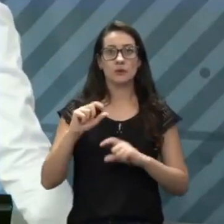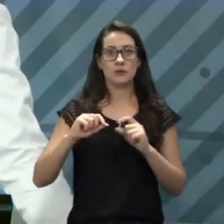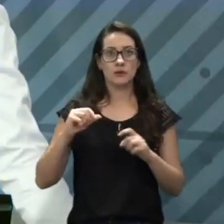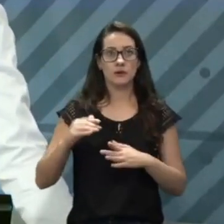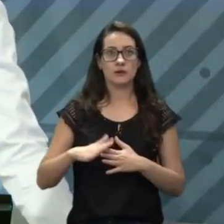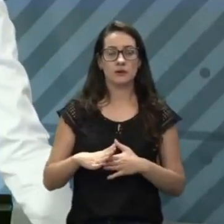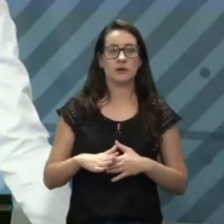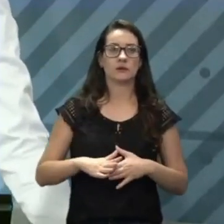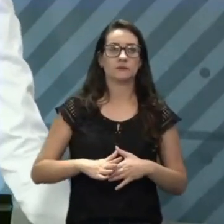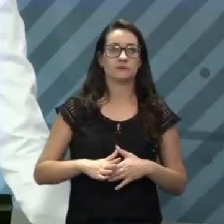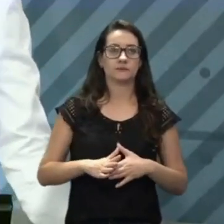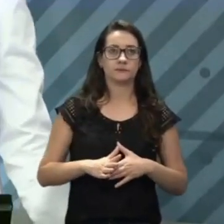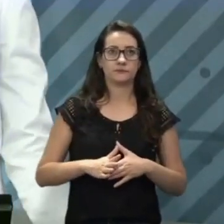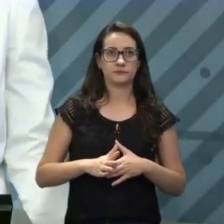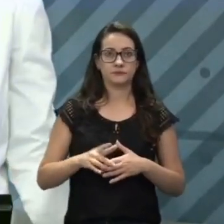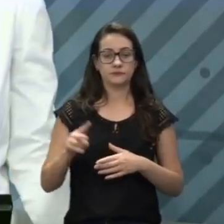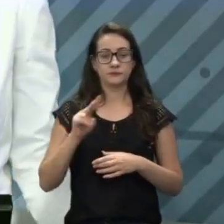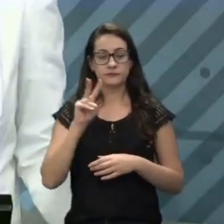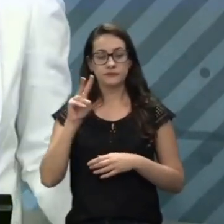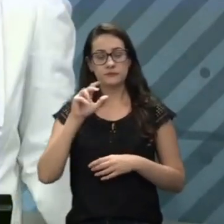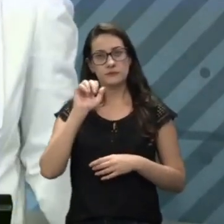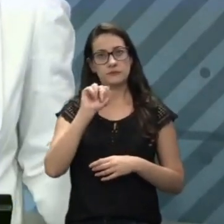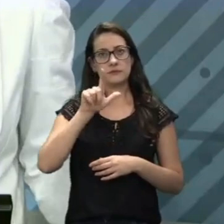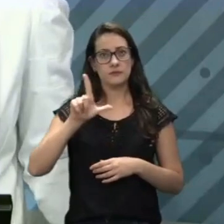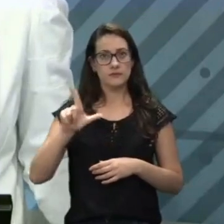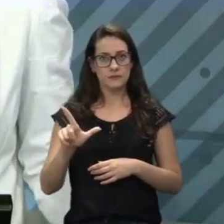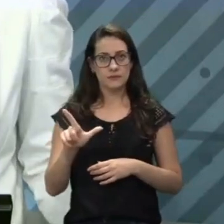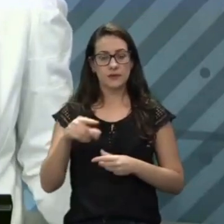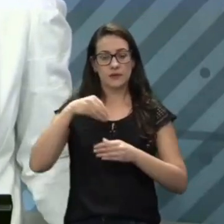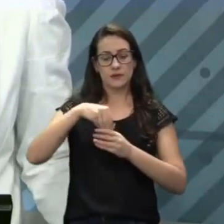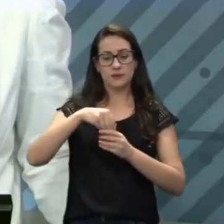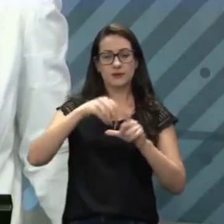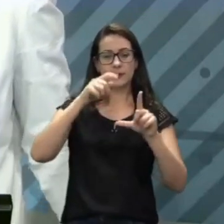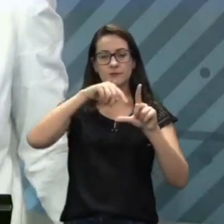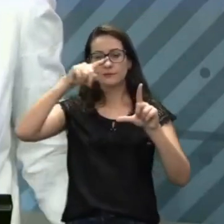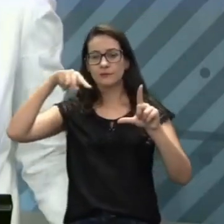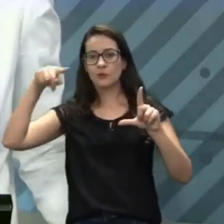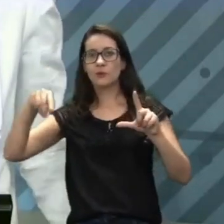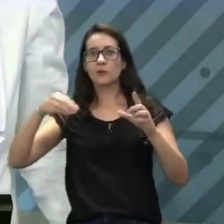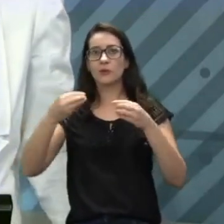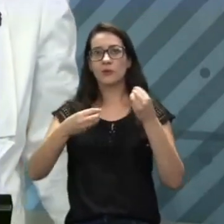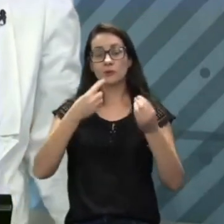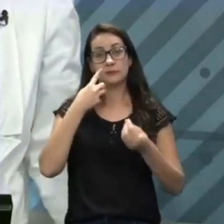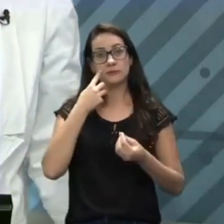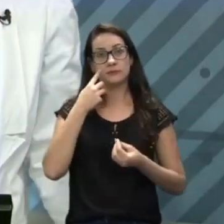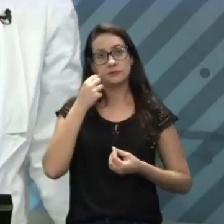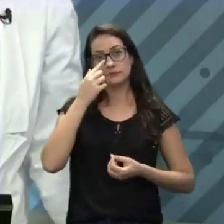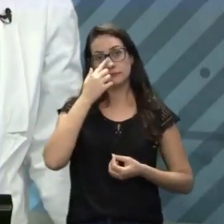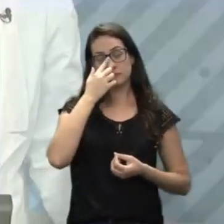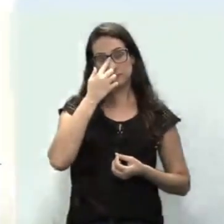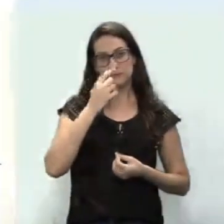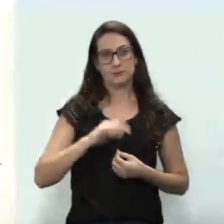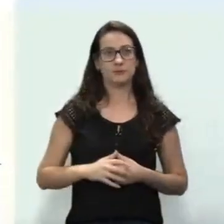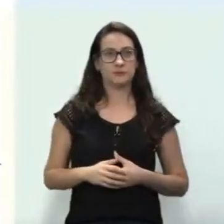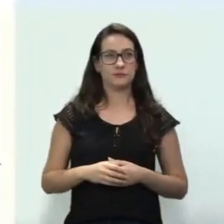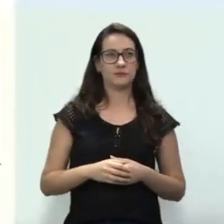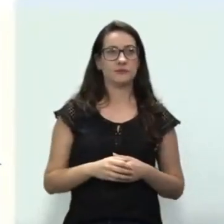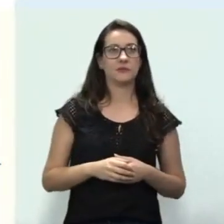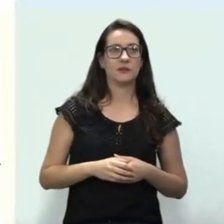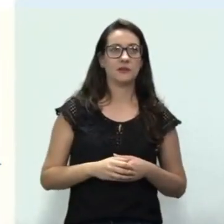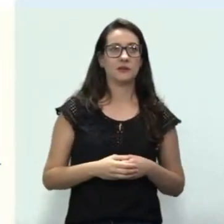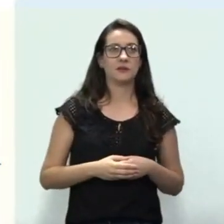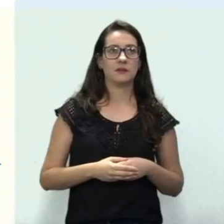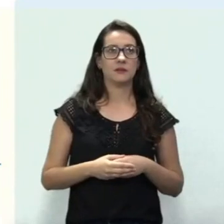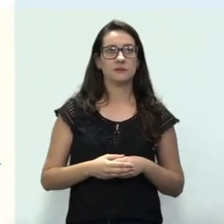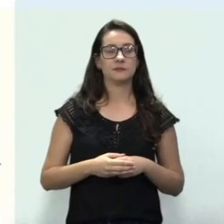vai deslocar um valor AL dentro do nosso gráfico de momento fletor. Vamos ver aqui. Olha só, a gente tem o nosso gráfico de